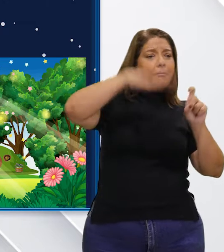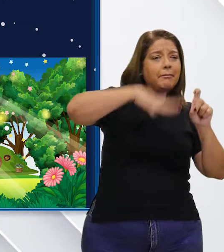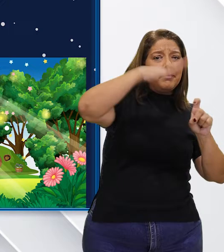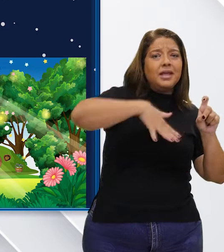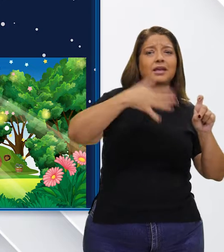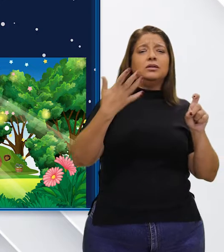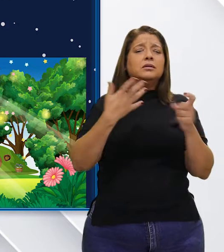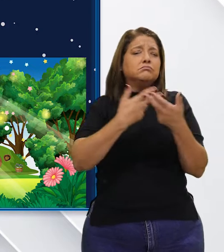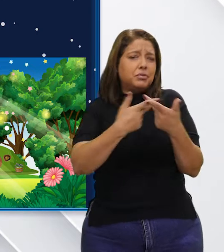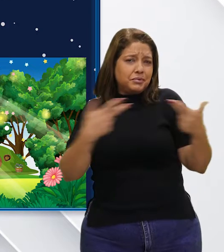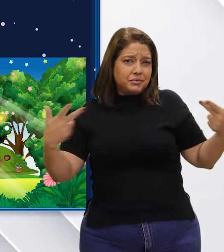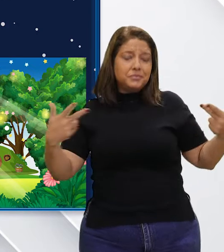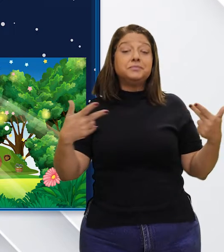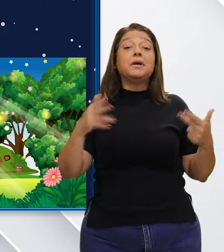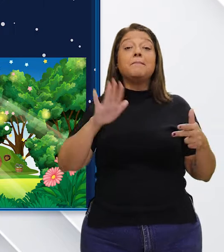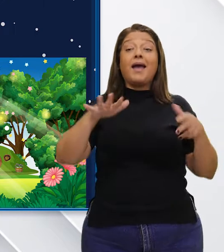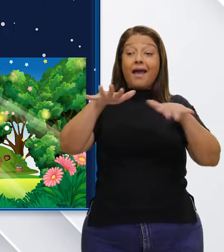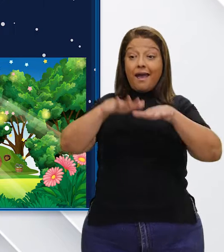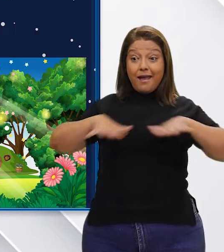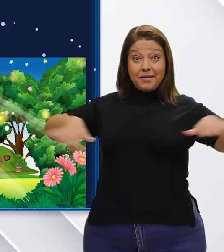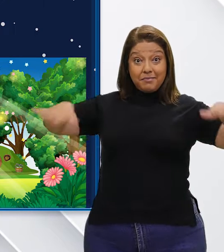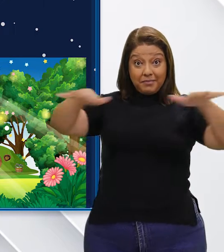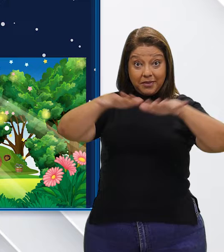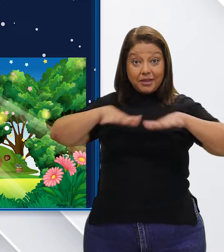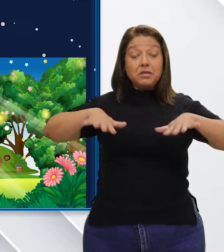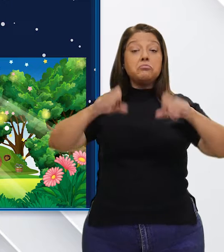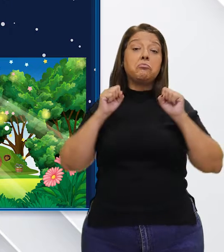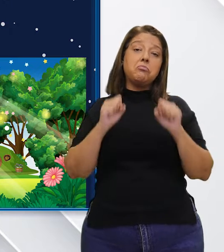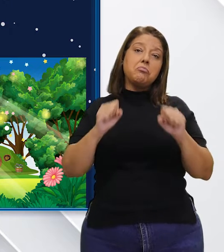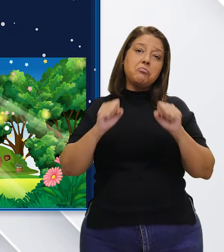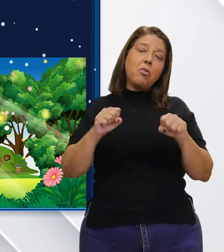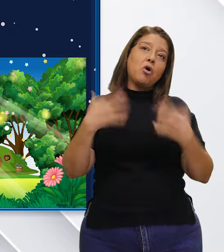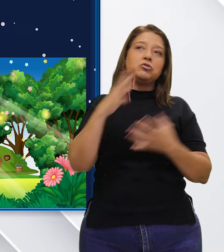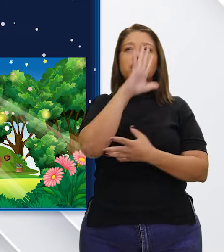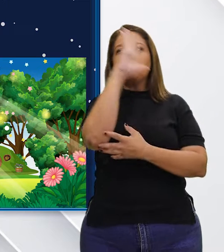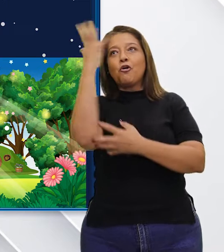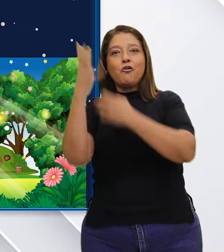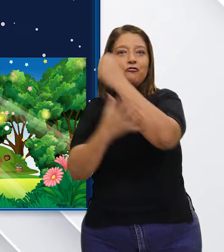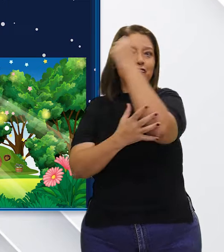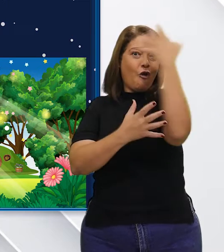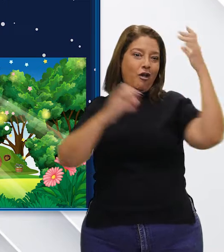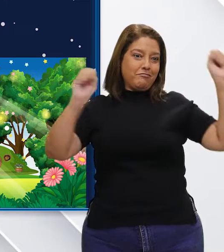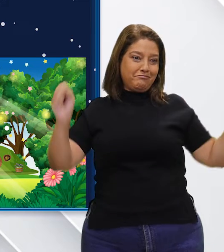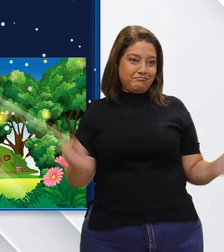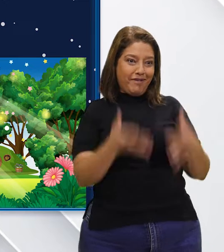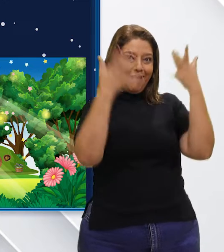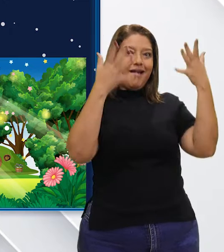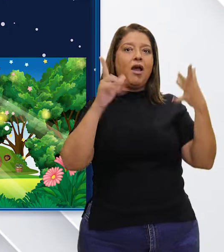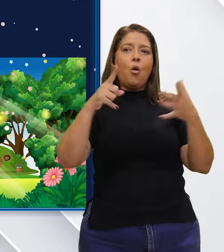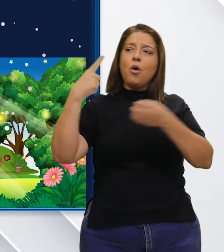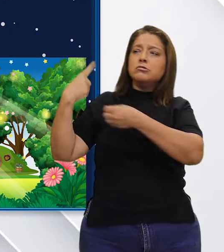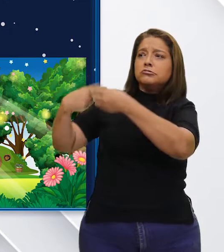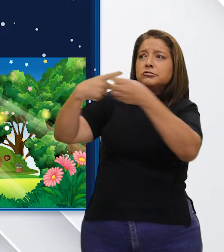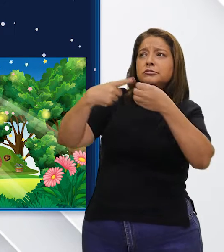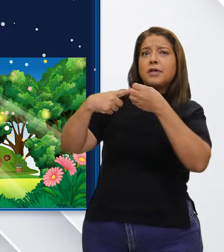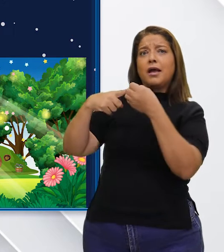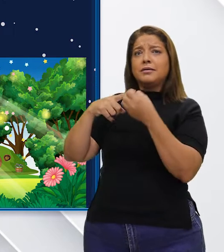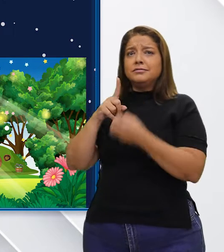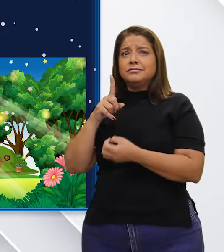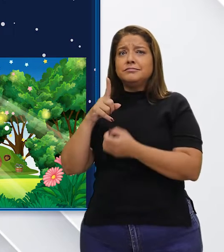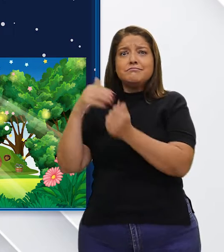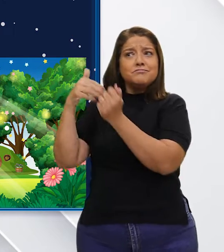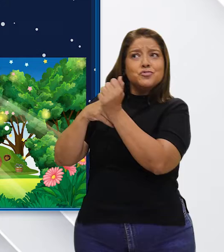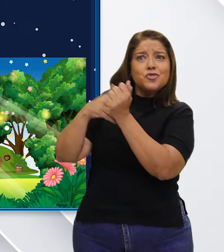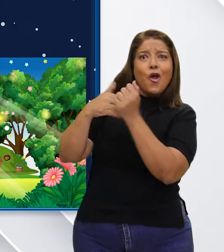entre outros, enquanto o ambiente pode ser uma floresta encantada, uma cidade